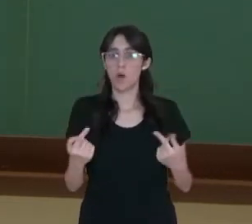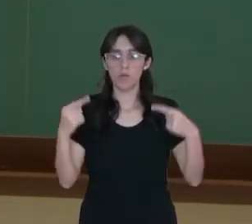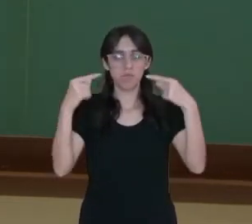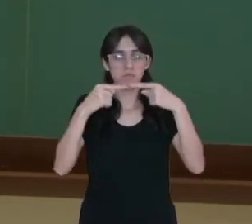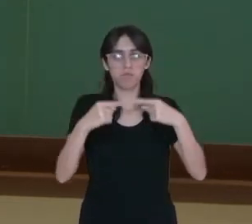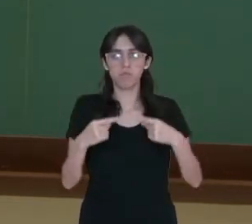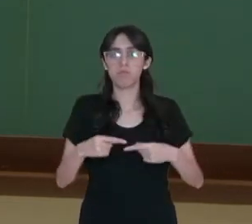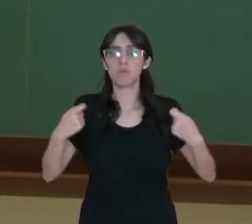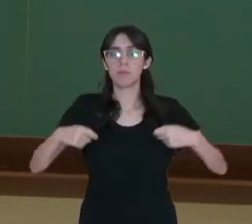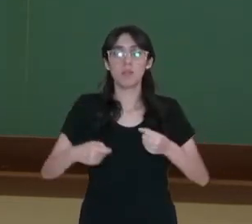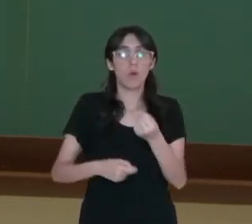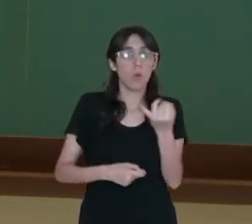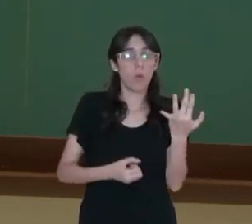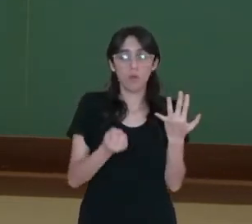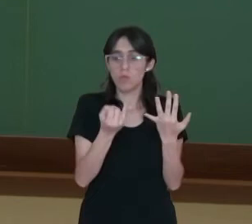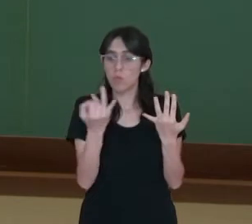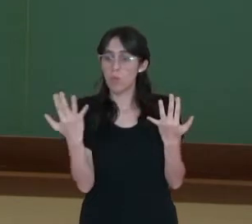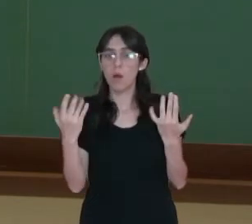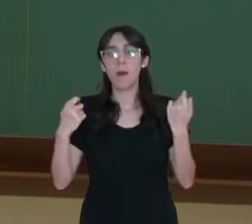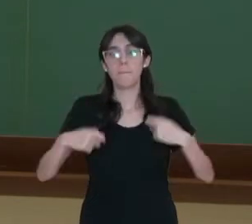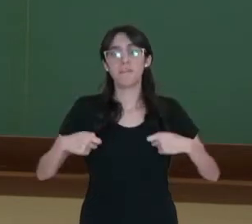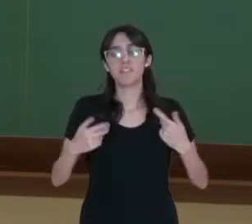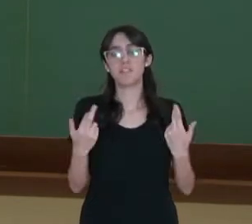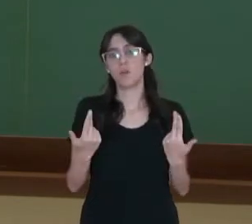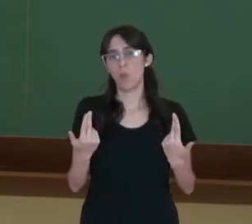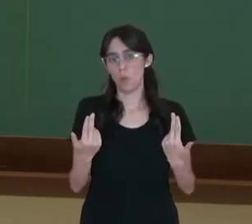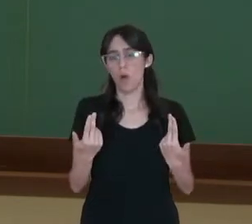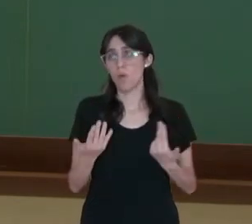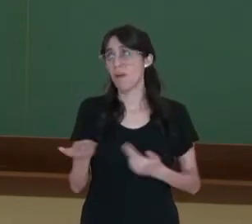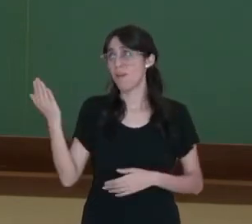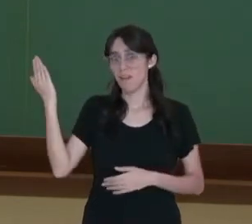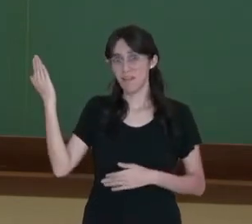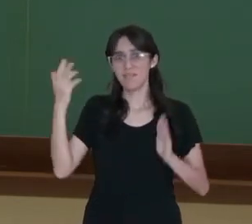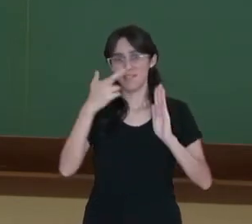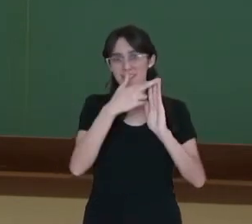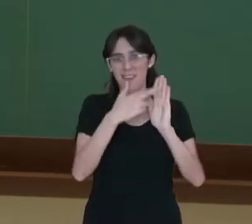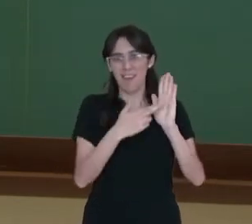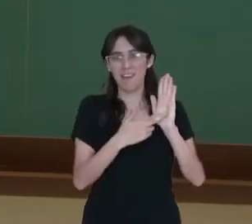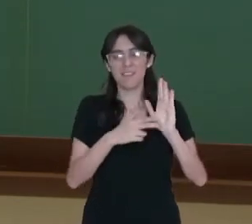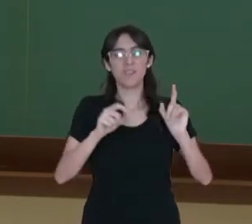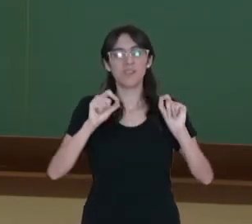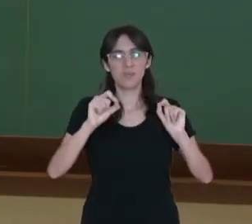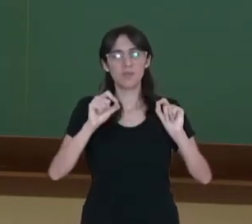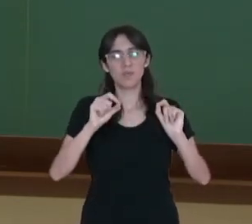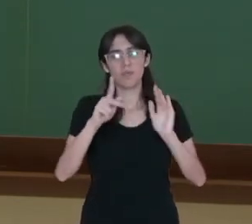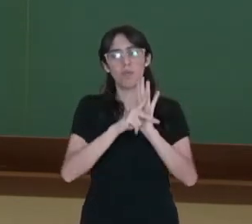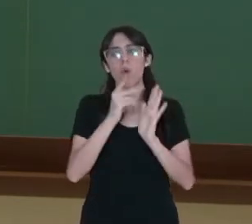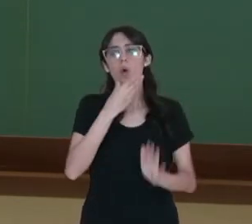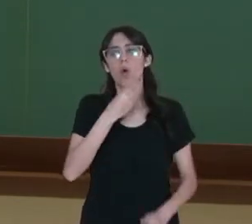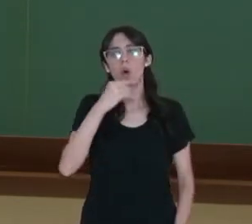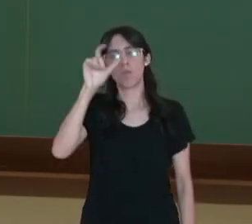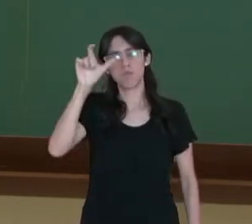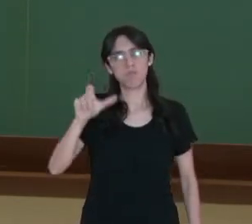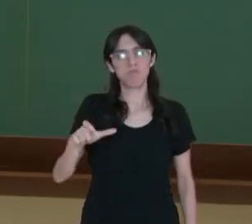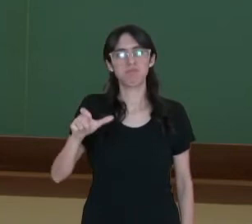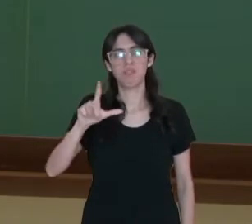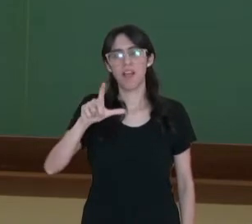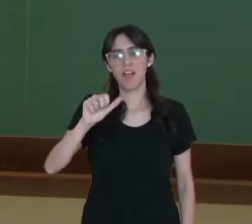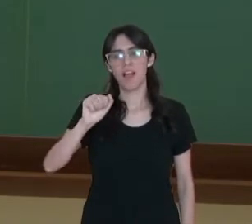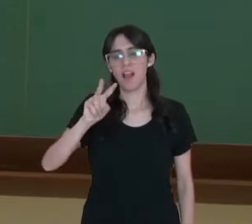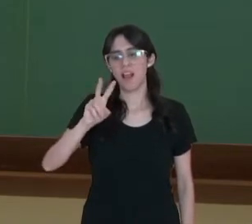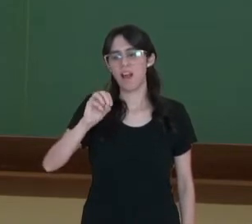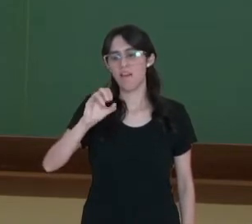na sua quantidade de massa, deve ser igual. E essa lei da conservação é do Lavoisier.